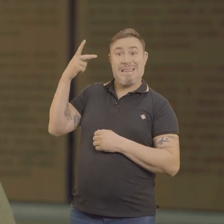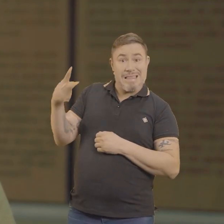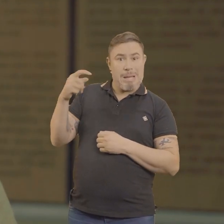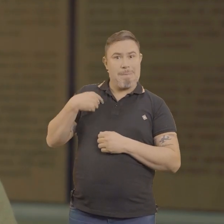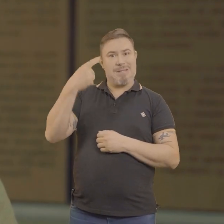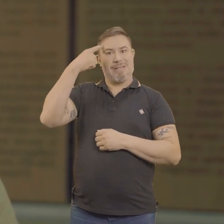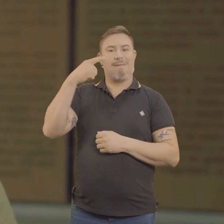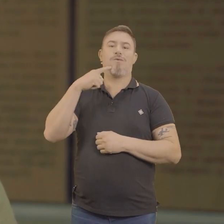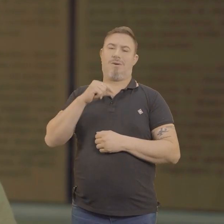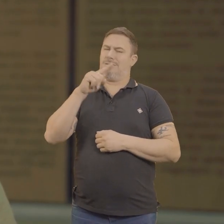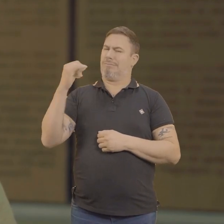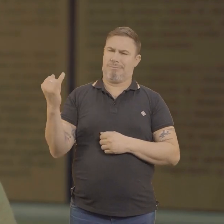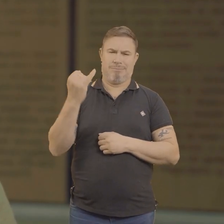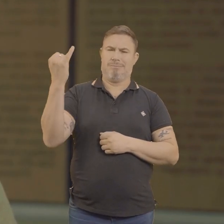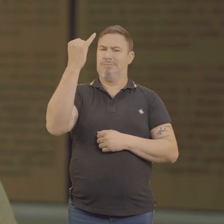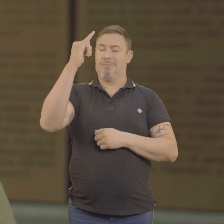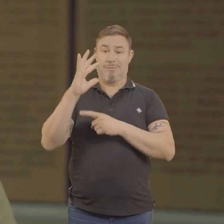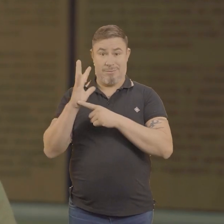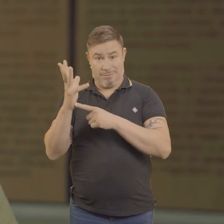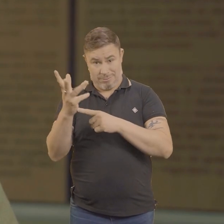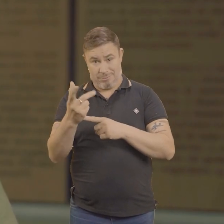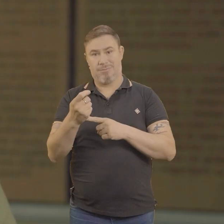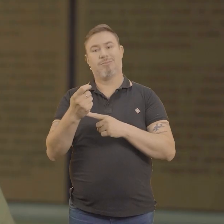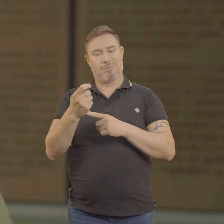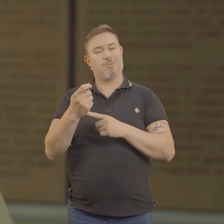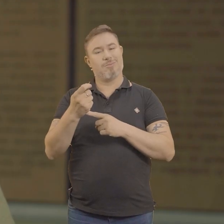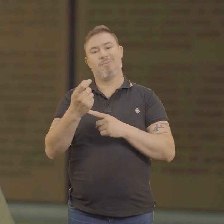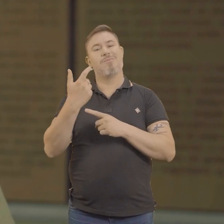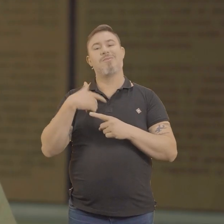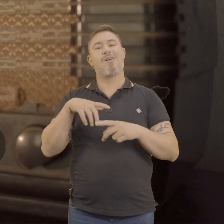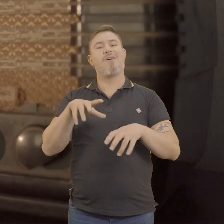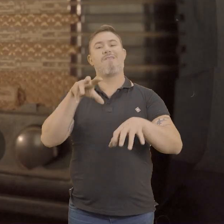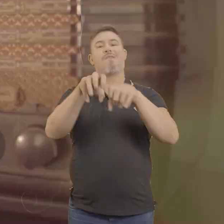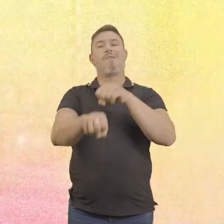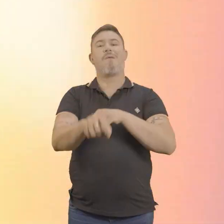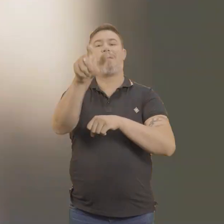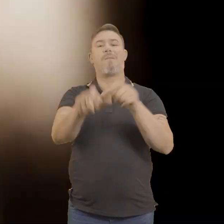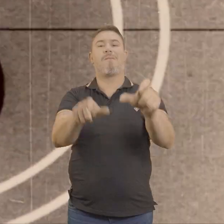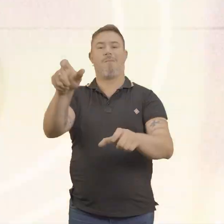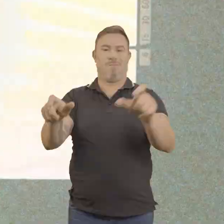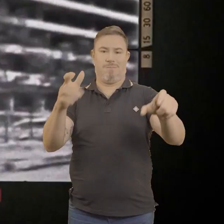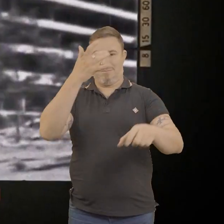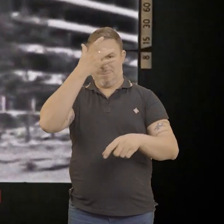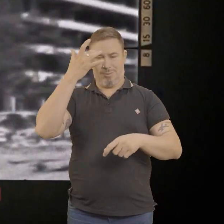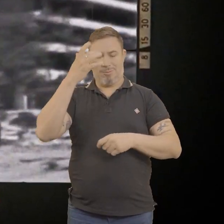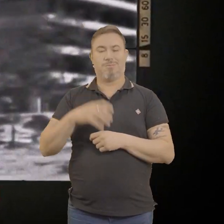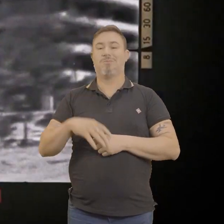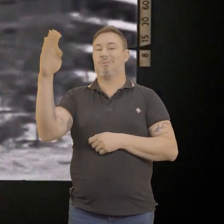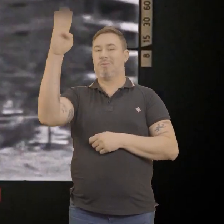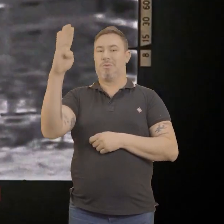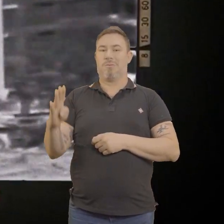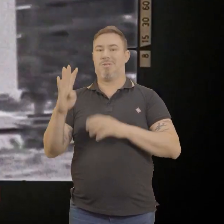achava que era importante as artes para a formação da pessoa. O Brasil volta seus olhos para